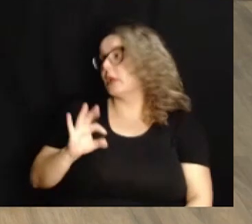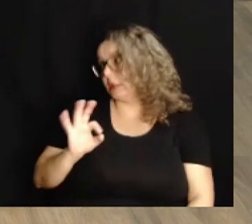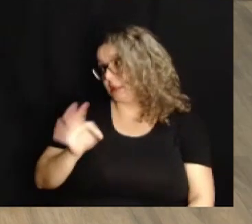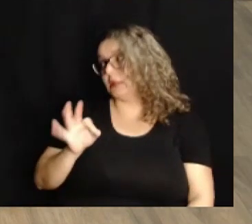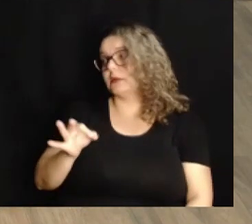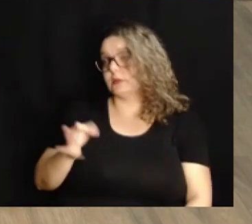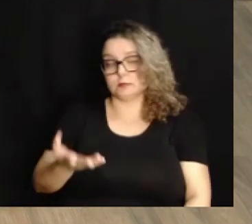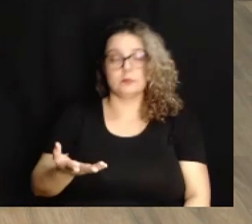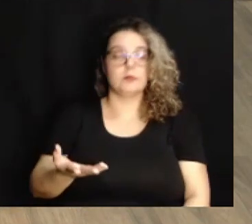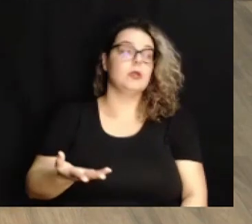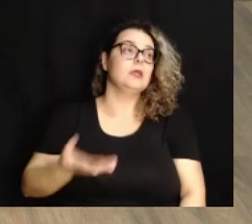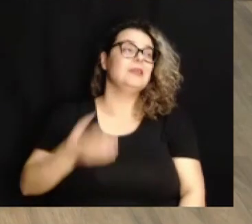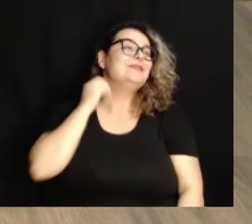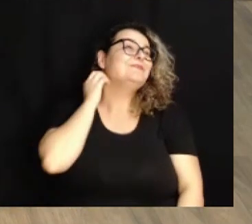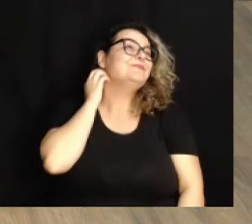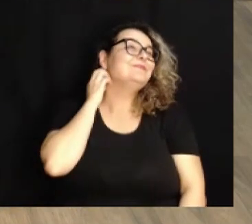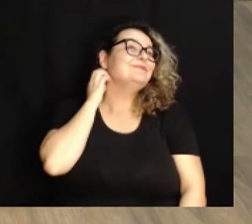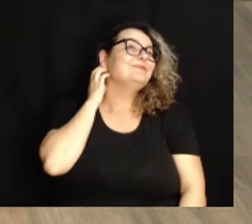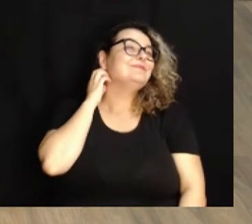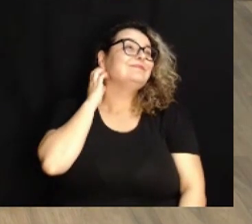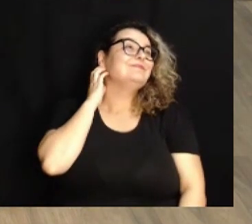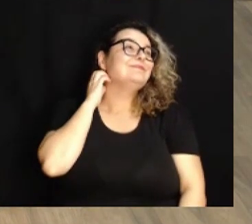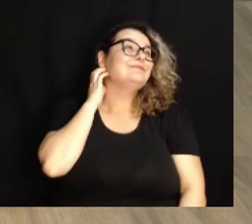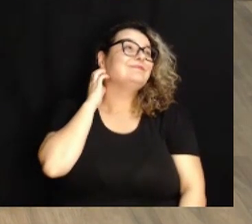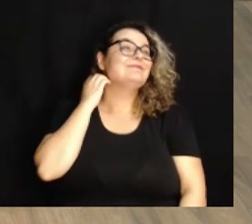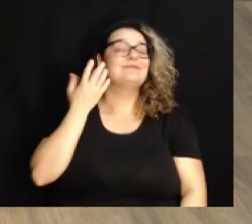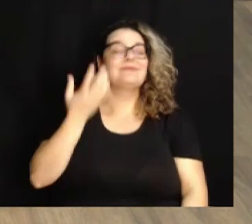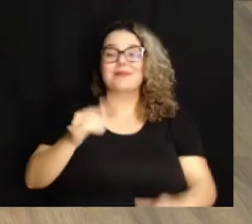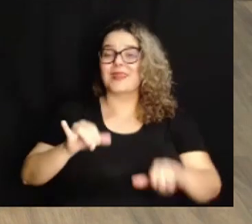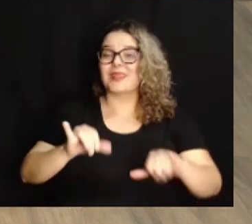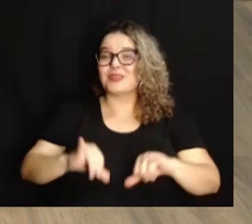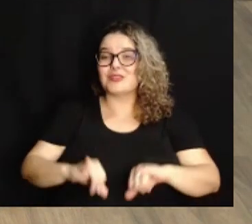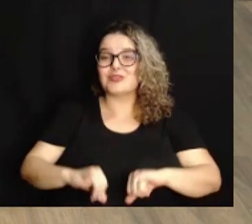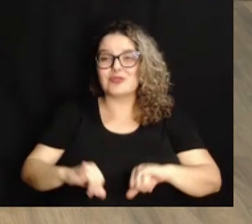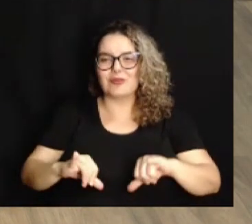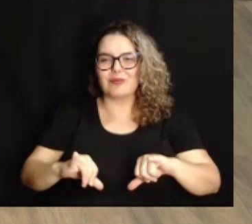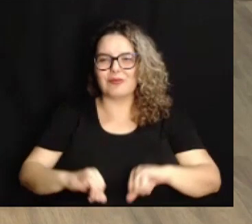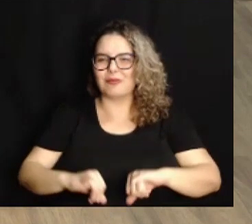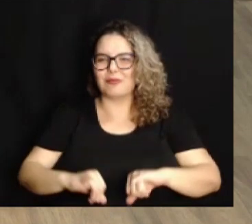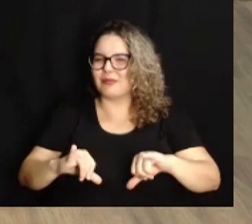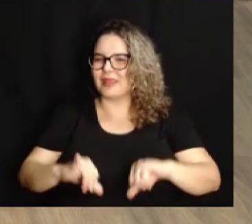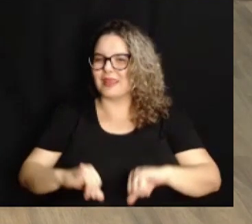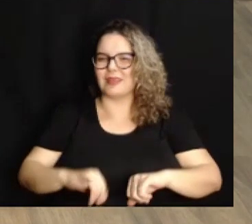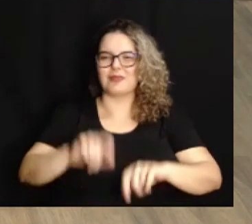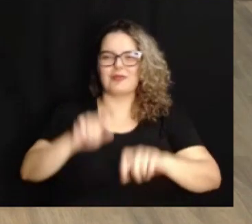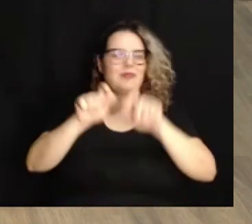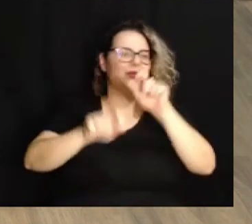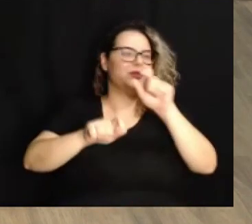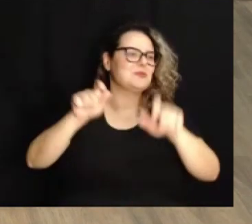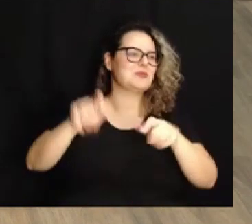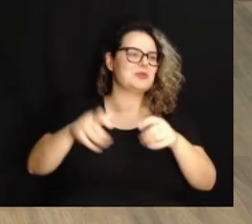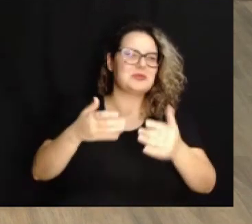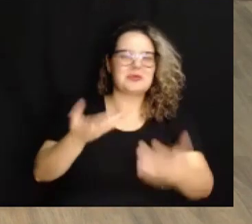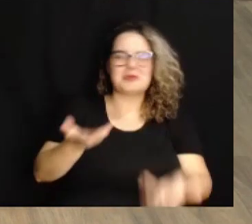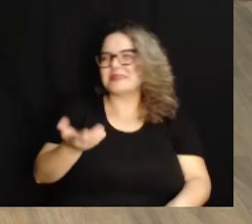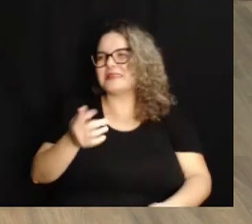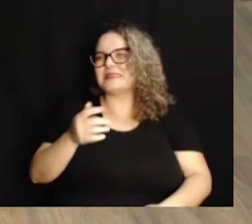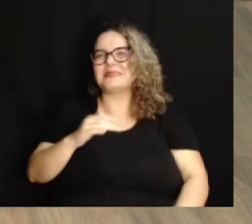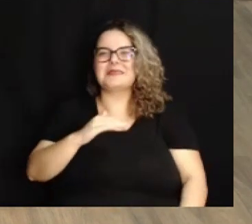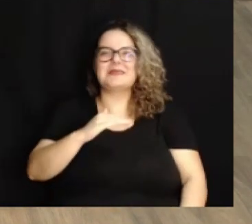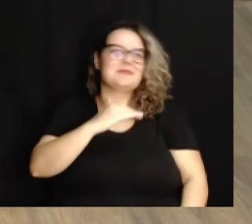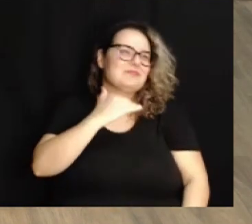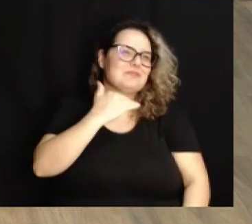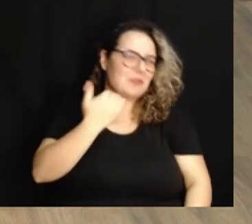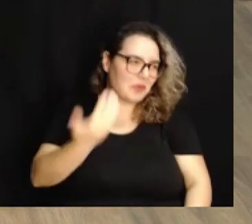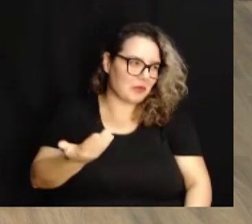E é muito sofrimento para as pessoas que perdem seus entes queridos e acabam vivendo um luto, e